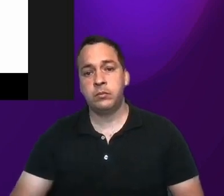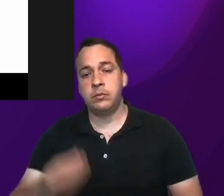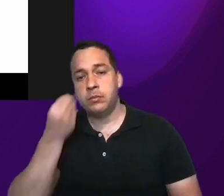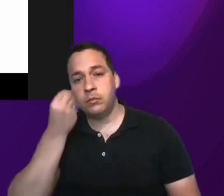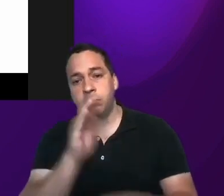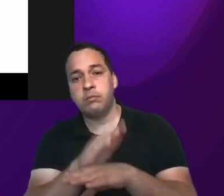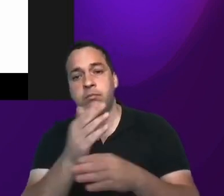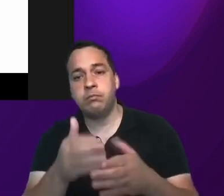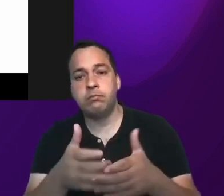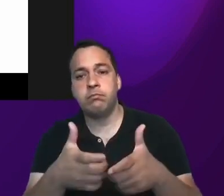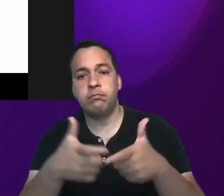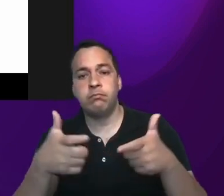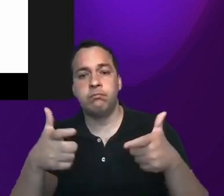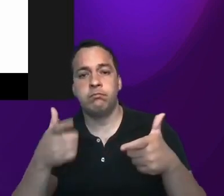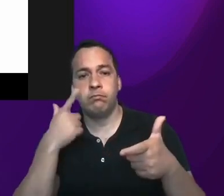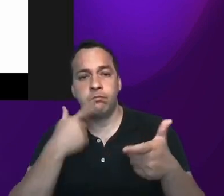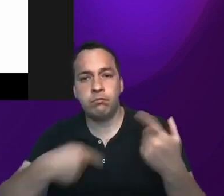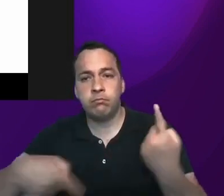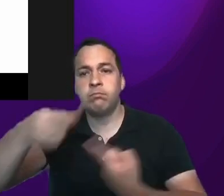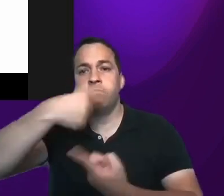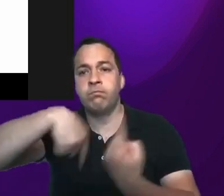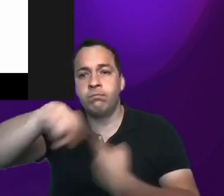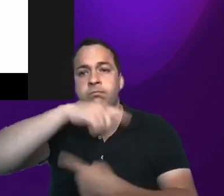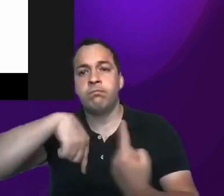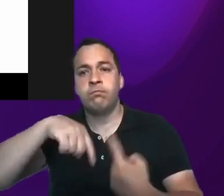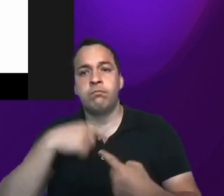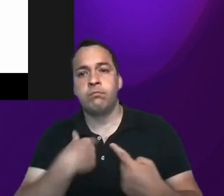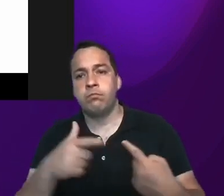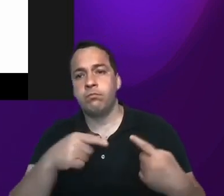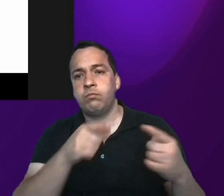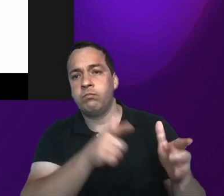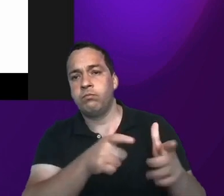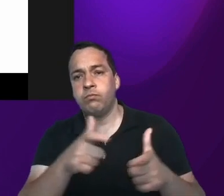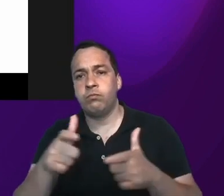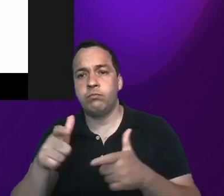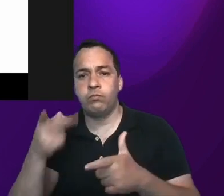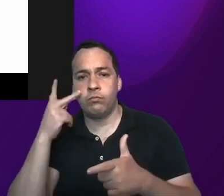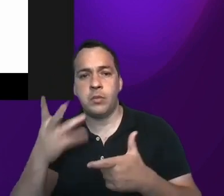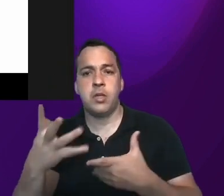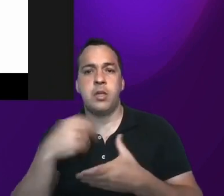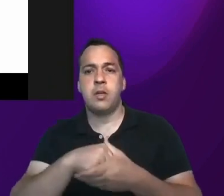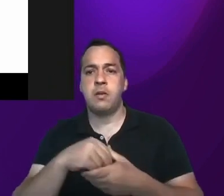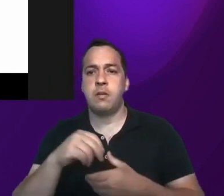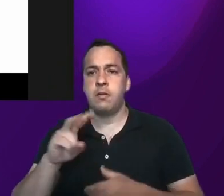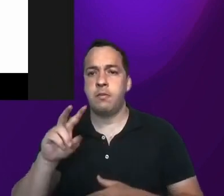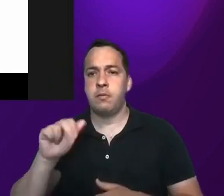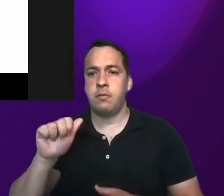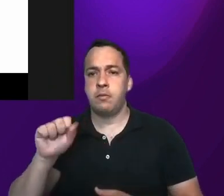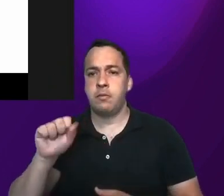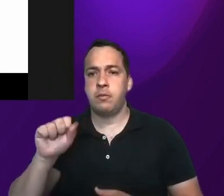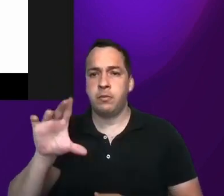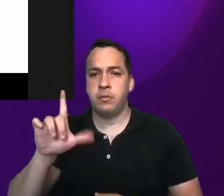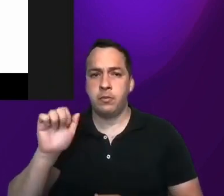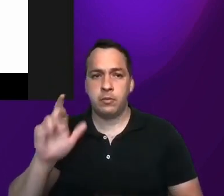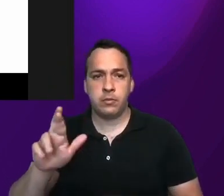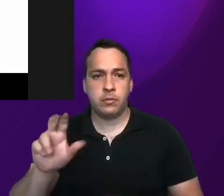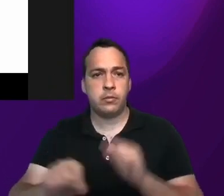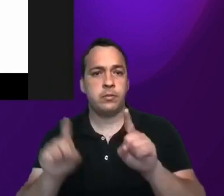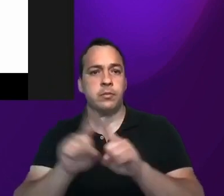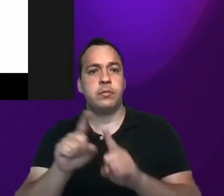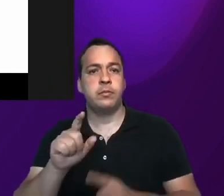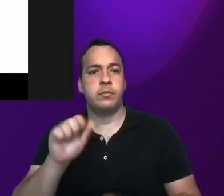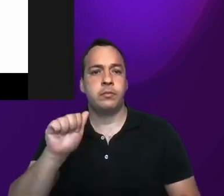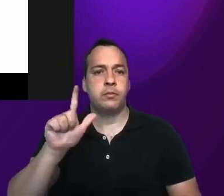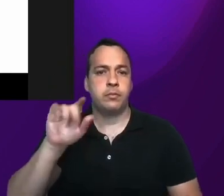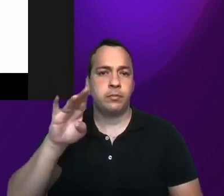mobilização de fluido de outros compartimentos para o intravascular. Então, a gente sabe que a albumina, além de aumentar a